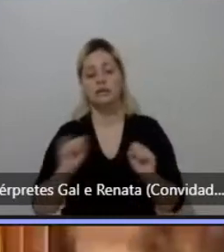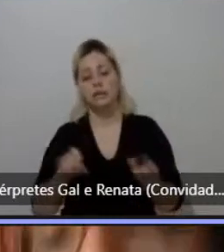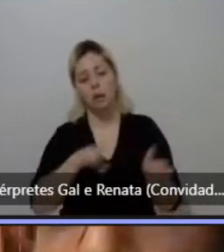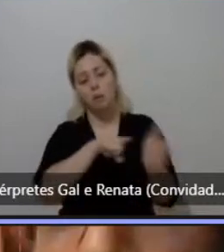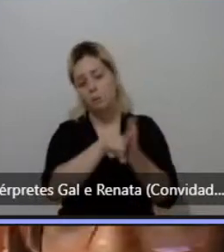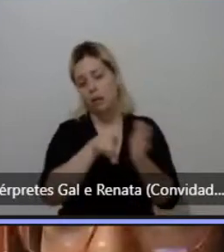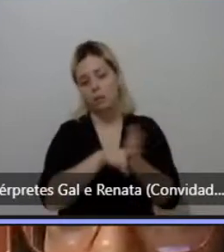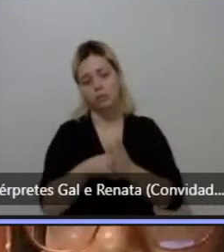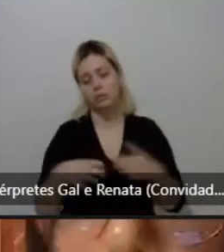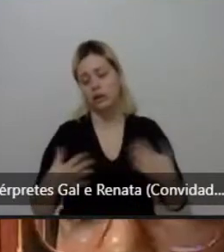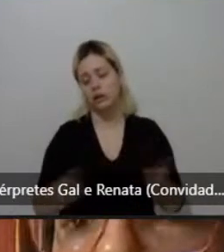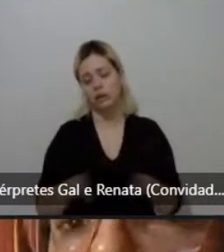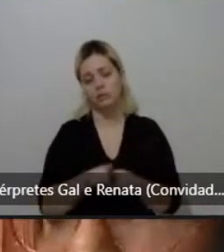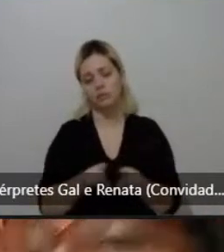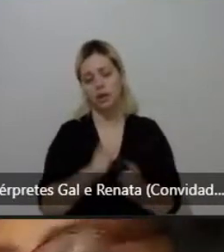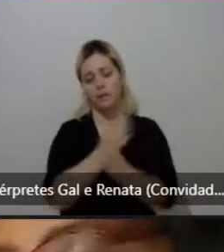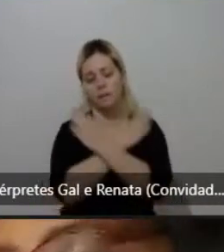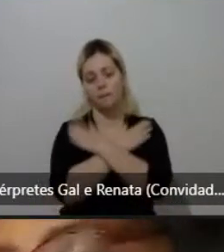pessoal.